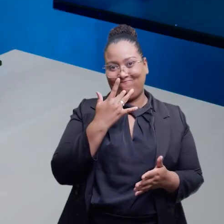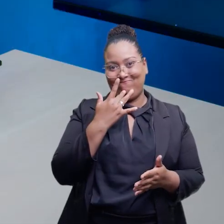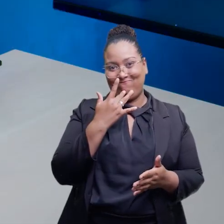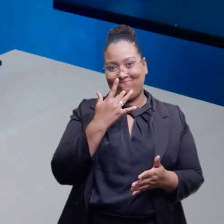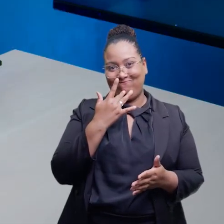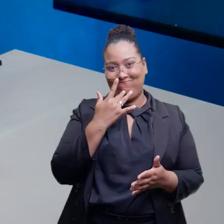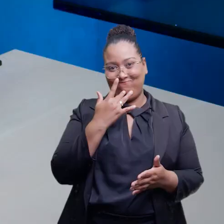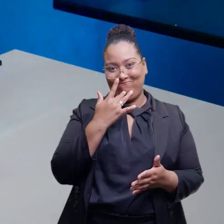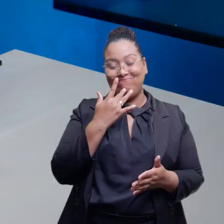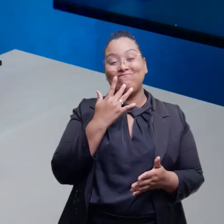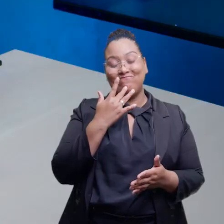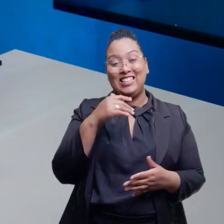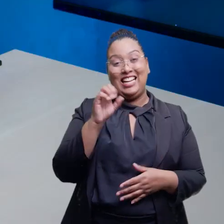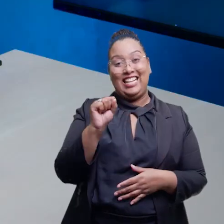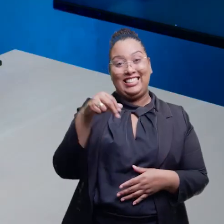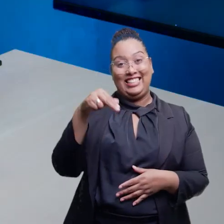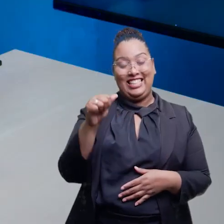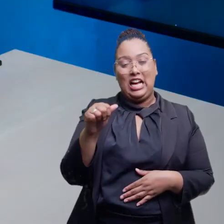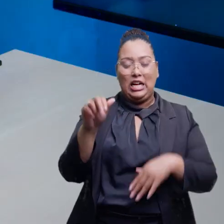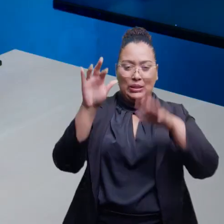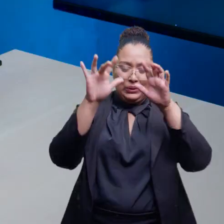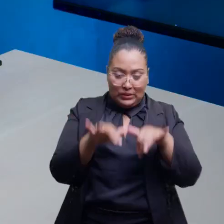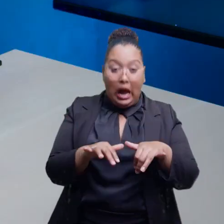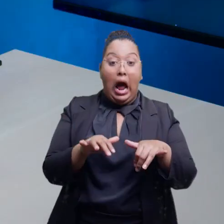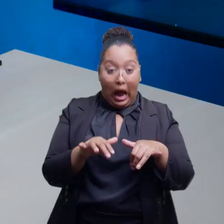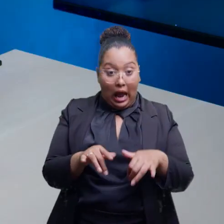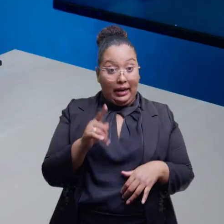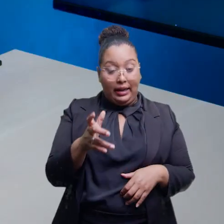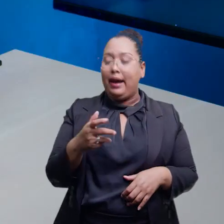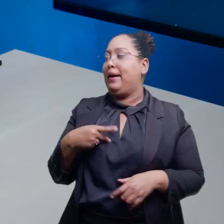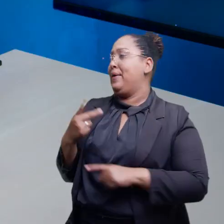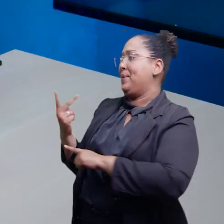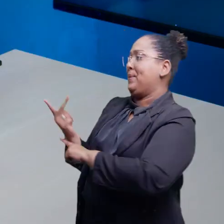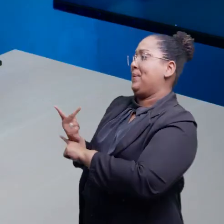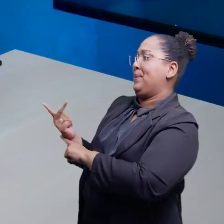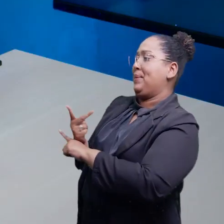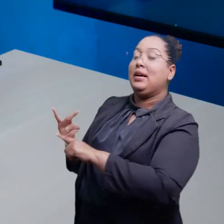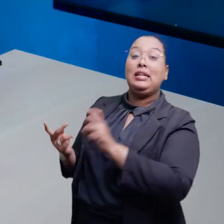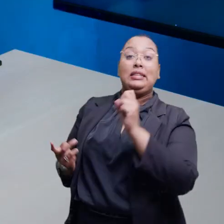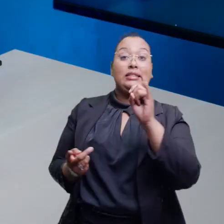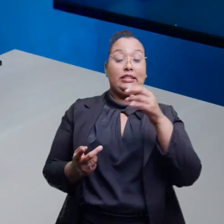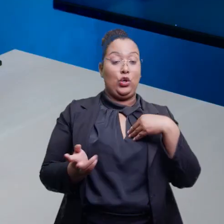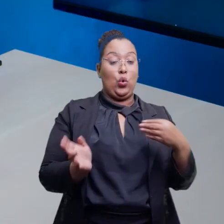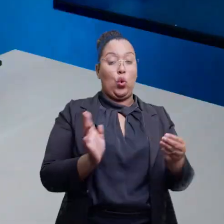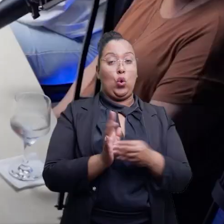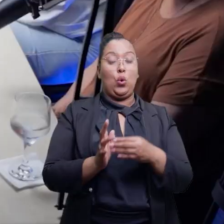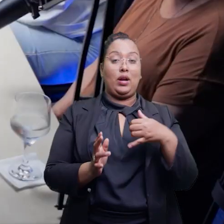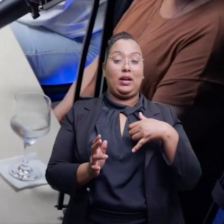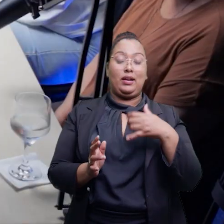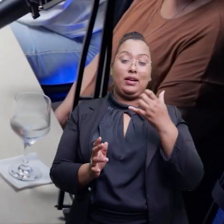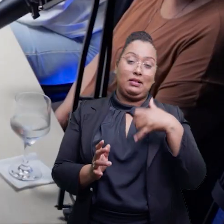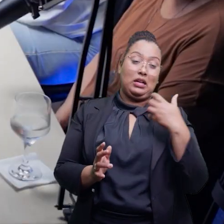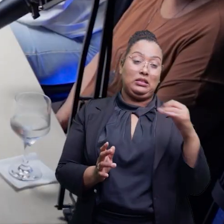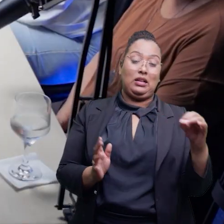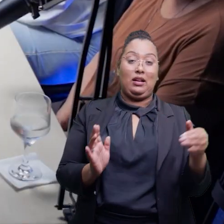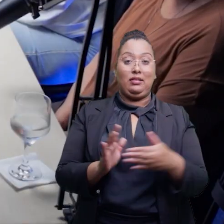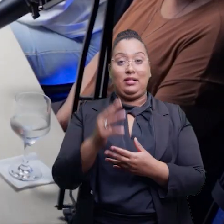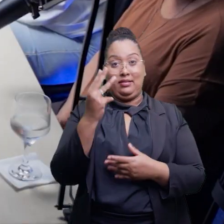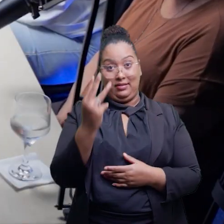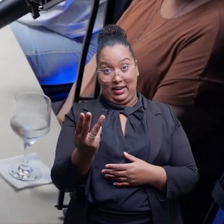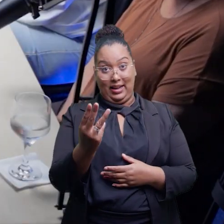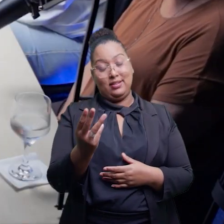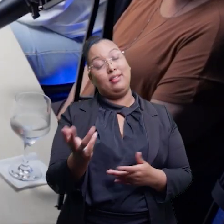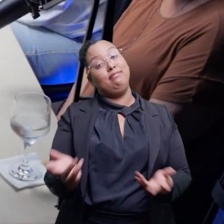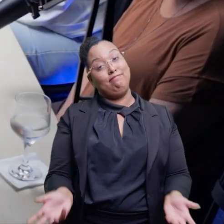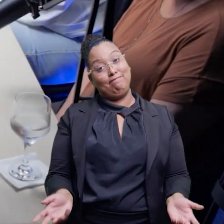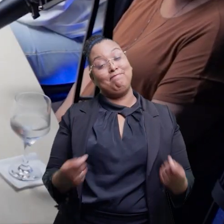perfil. Então, a busca no SNA é de acordo com aquele perfil. Se eu me inscrevi para uma criança de até 3 anos, aí que eu